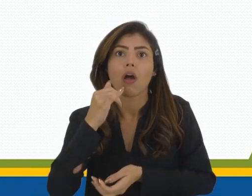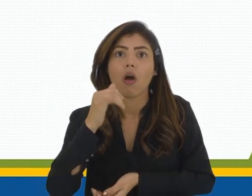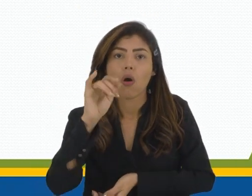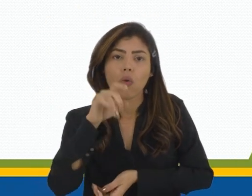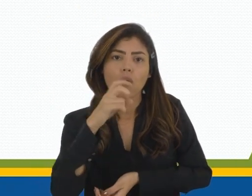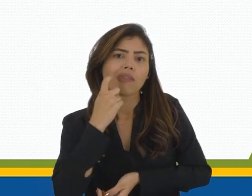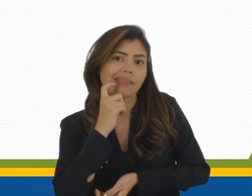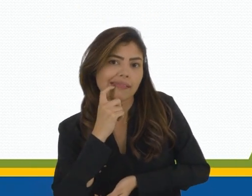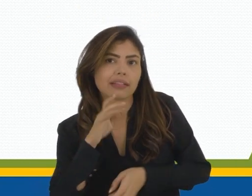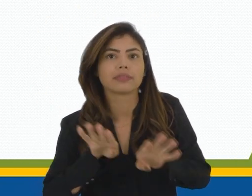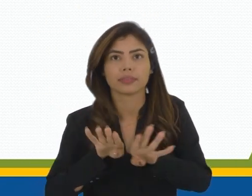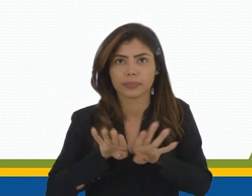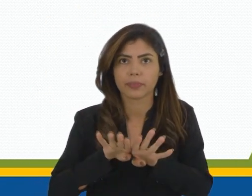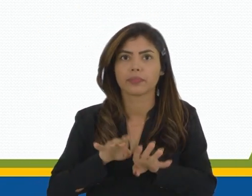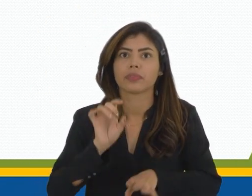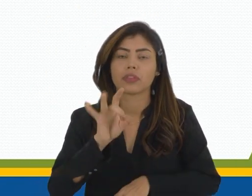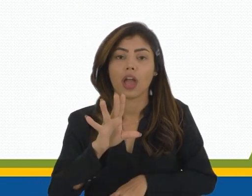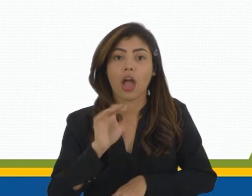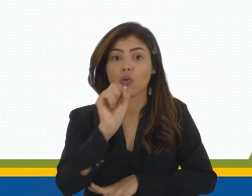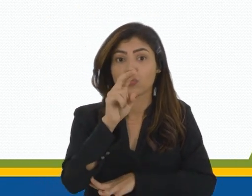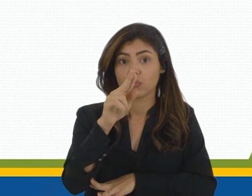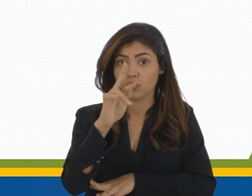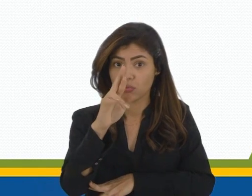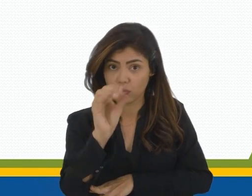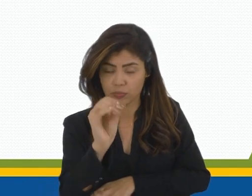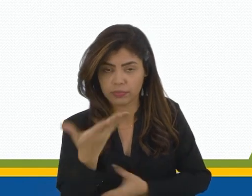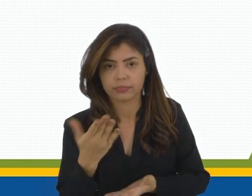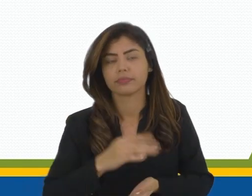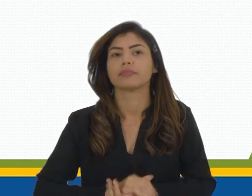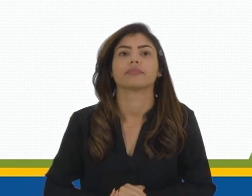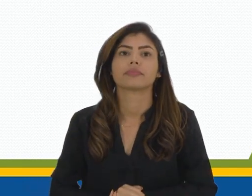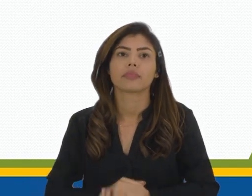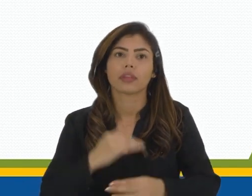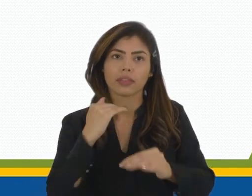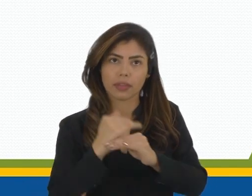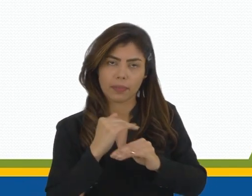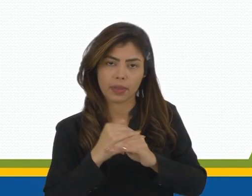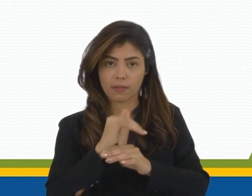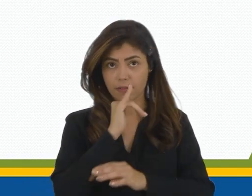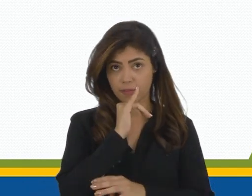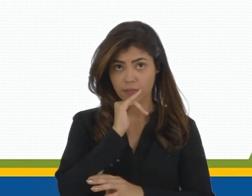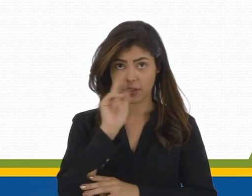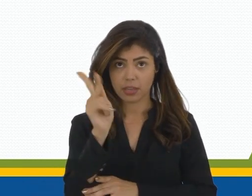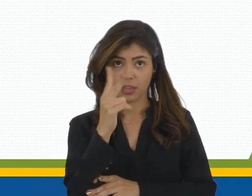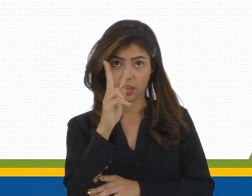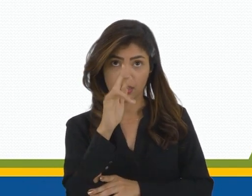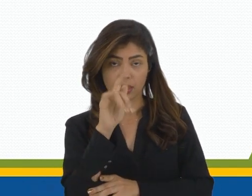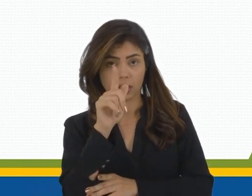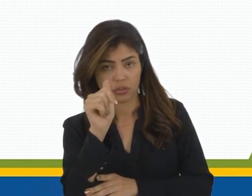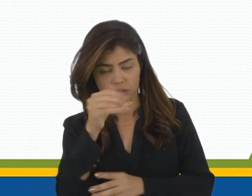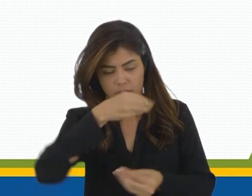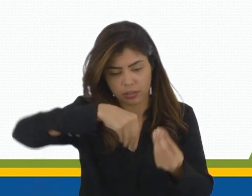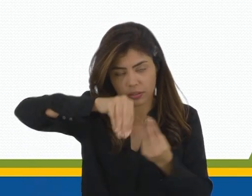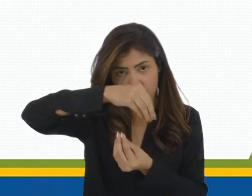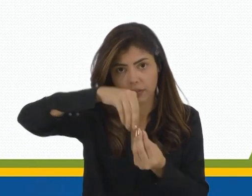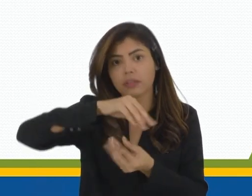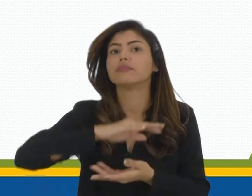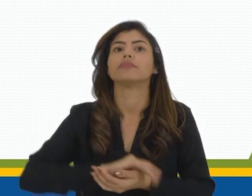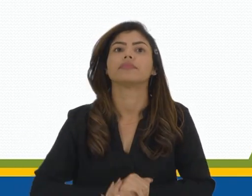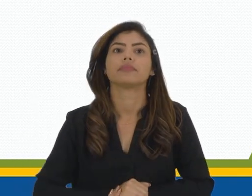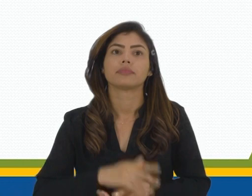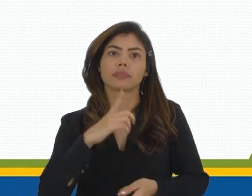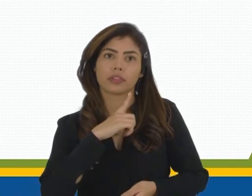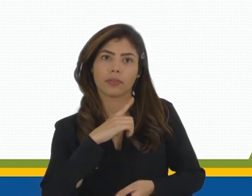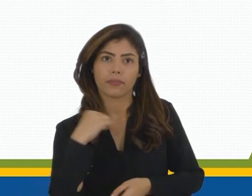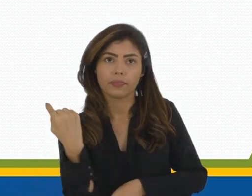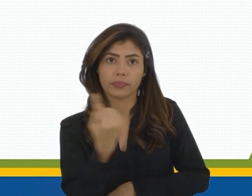soro fisiológico. E nós temos como exemplo de substâncias de misturas heterogêneas, nós temos ali o óleo,